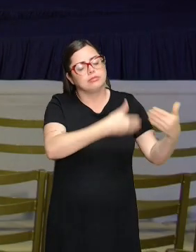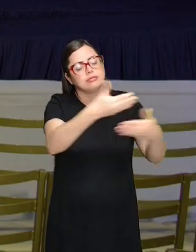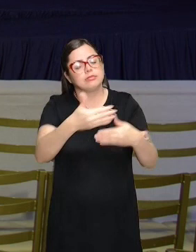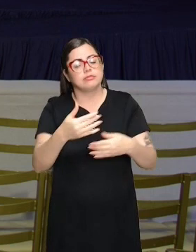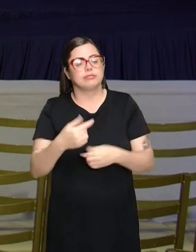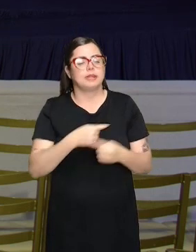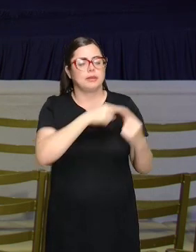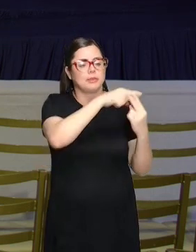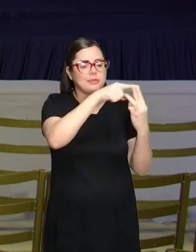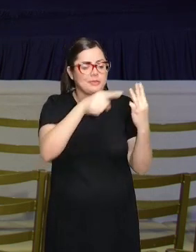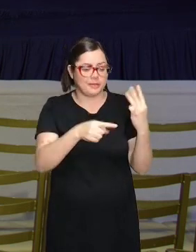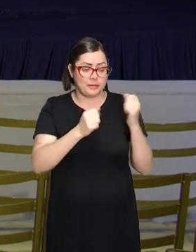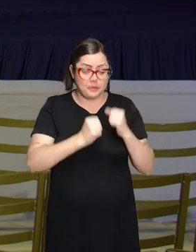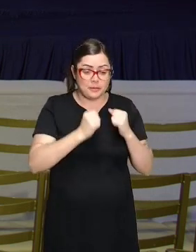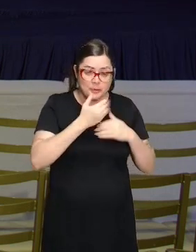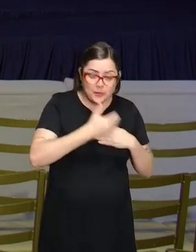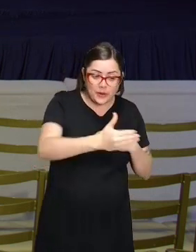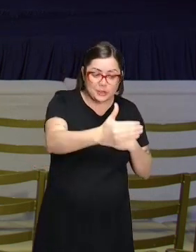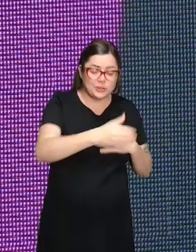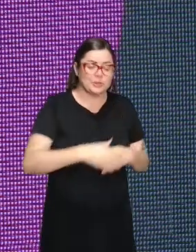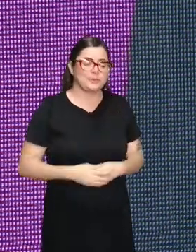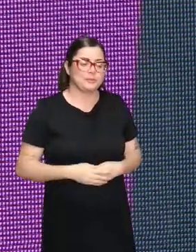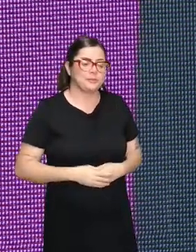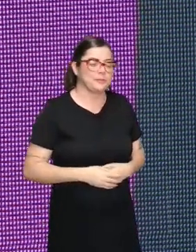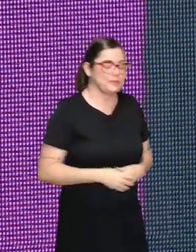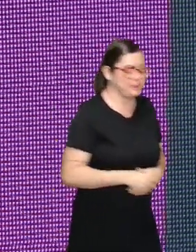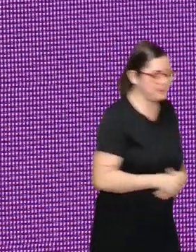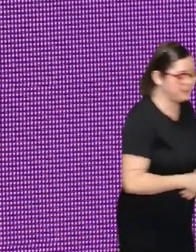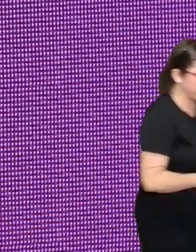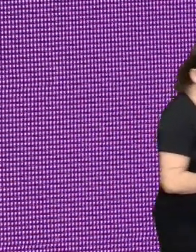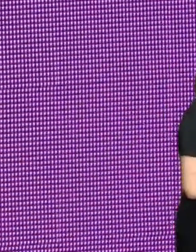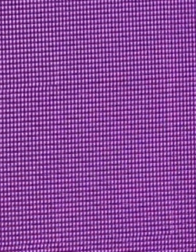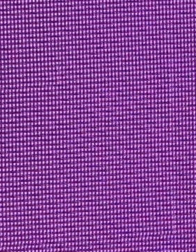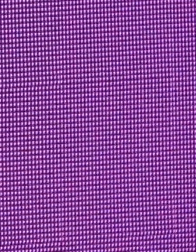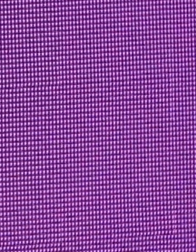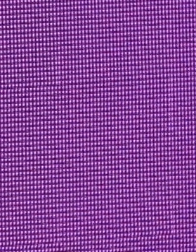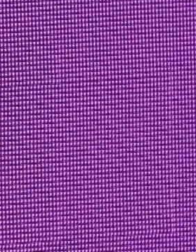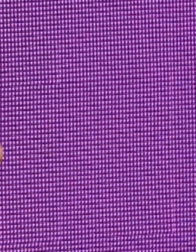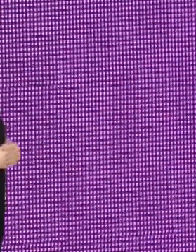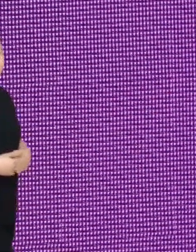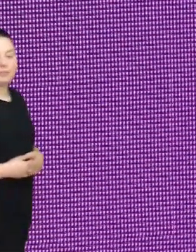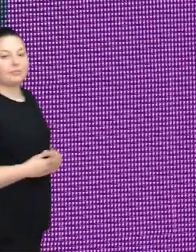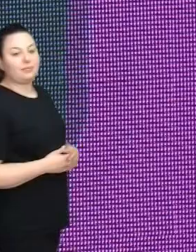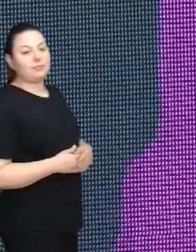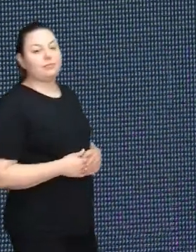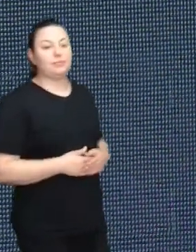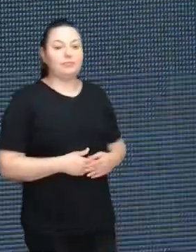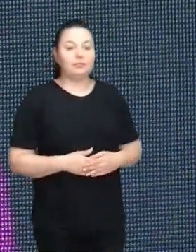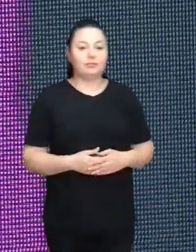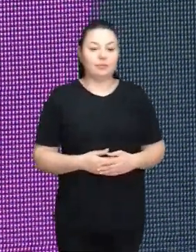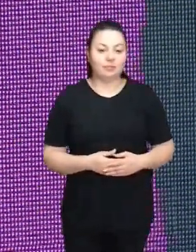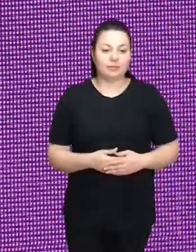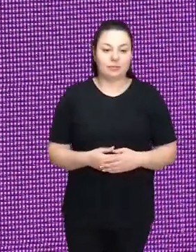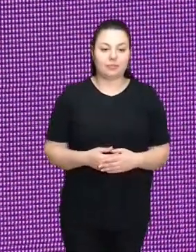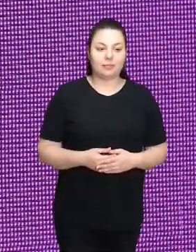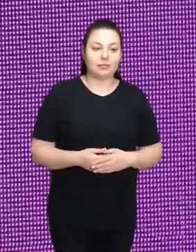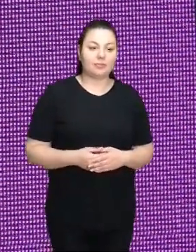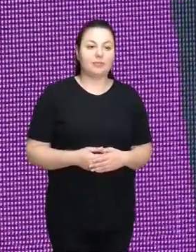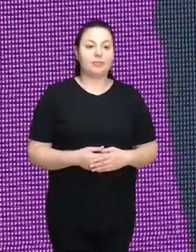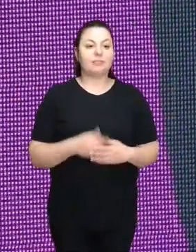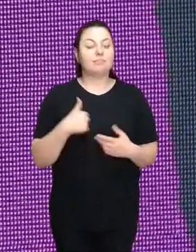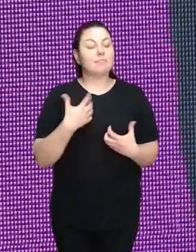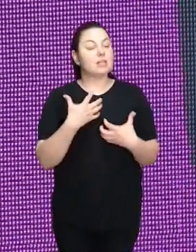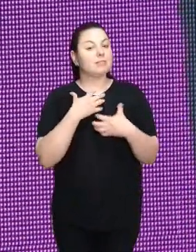Começa aí, Rodrigo, por favor. Legal, Carol. Acho que ficaria muito feliz assim, se hoje eu saísse daqui, da minha terra